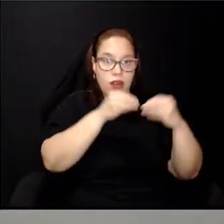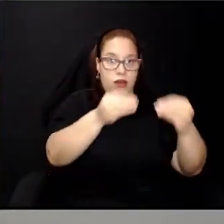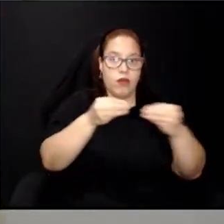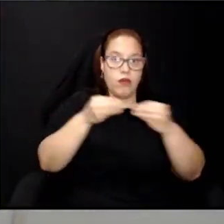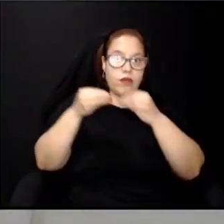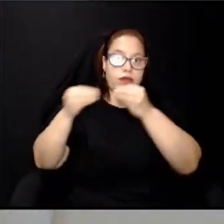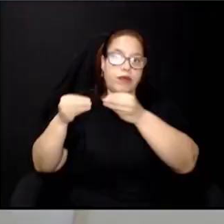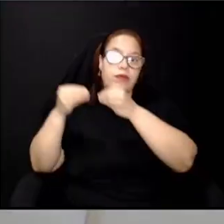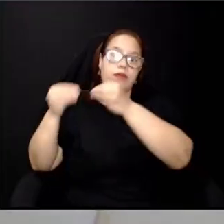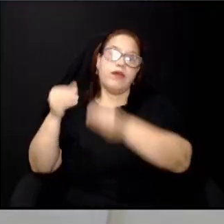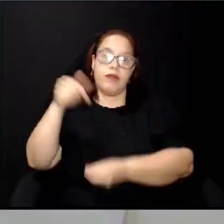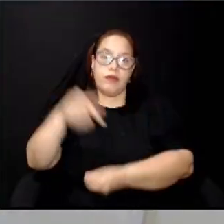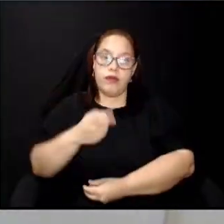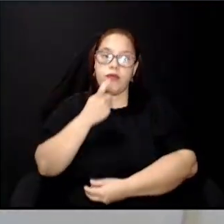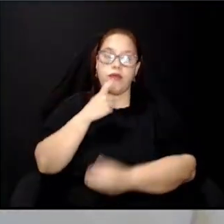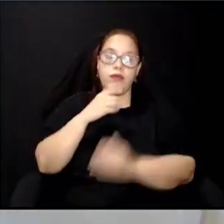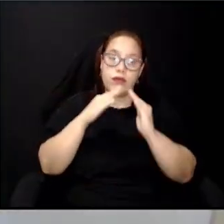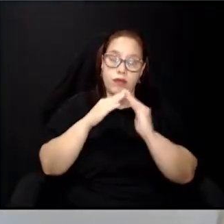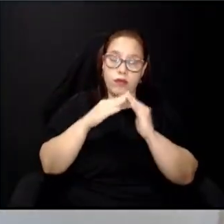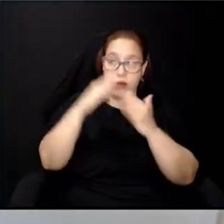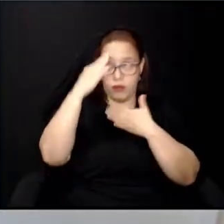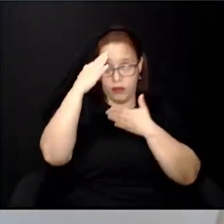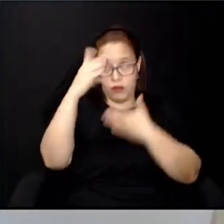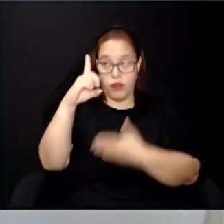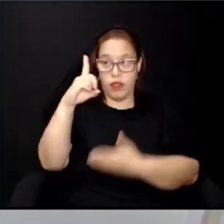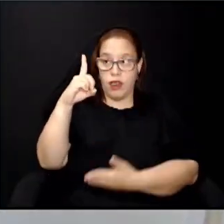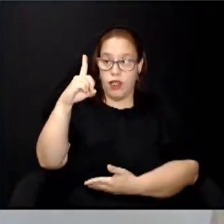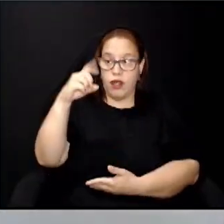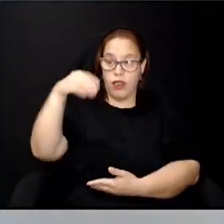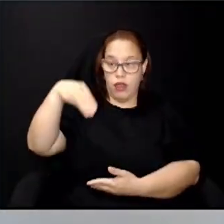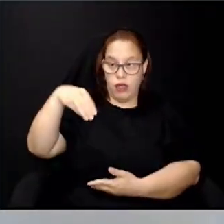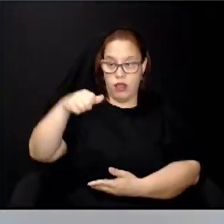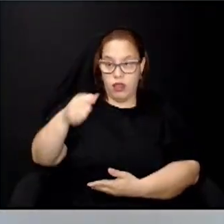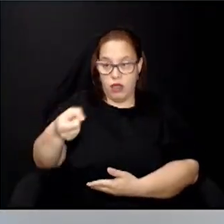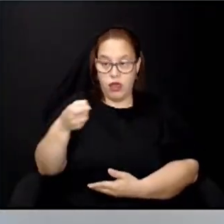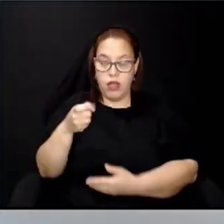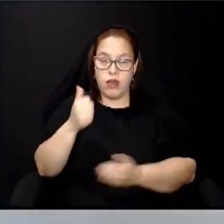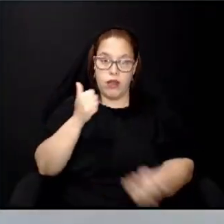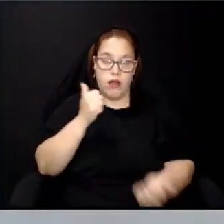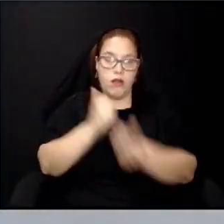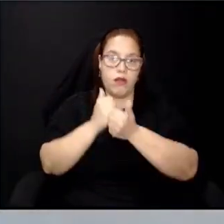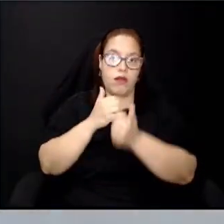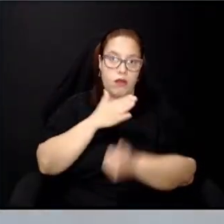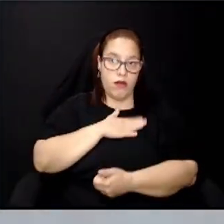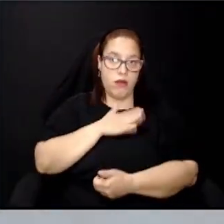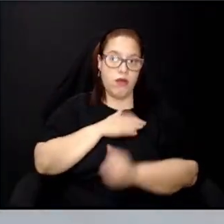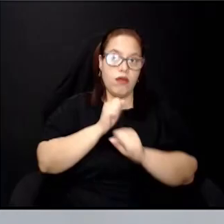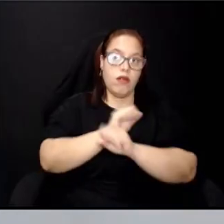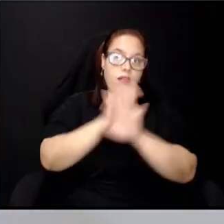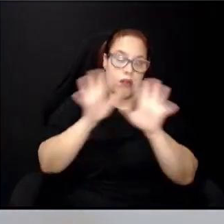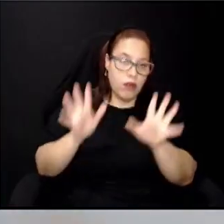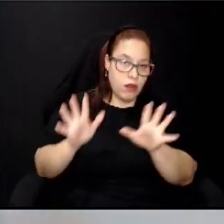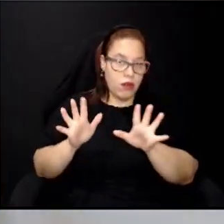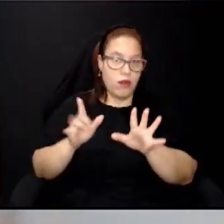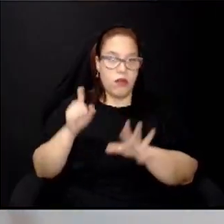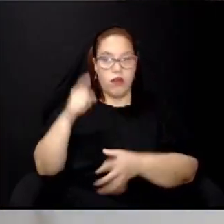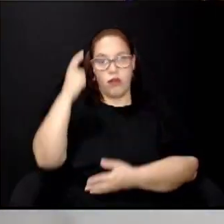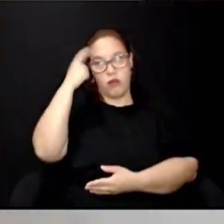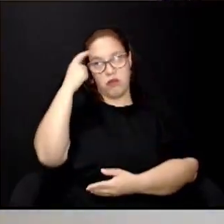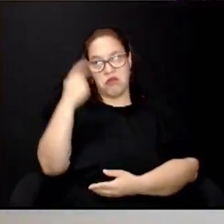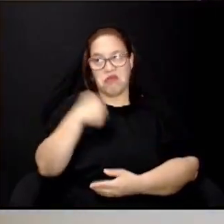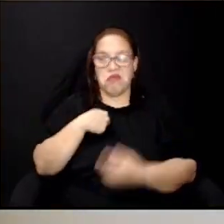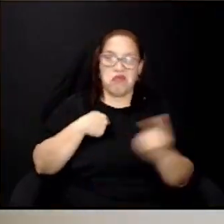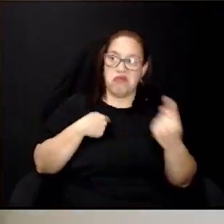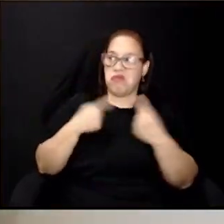em casa, graças a Deus, o Marcos está sempre, né, parceiro comigo. Claro que tem momentos que ele pensa de um jeito, eu penso do outro, e